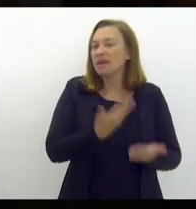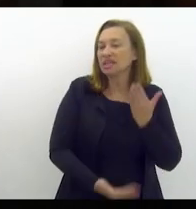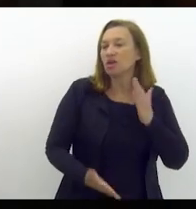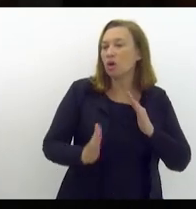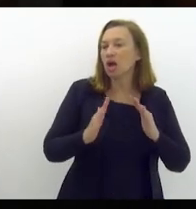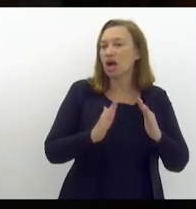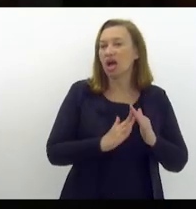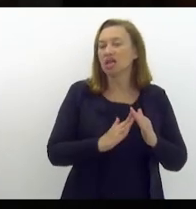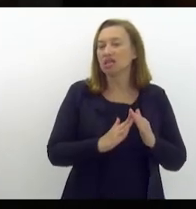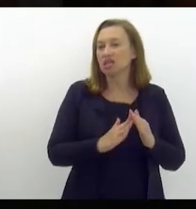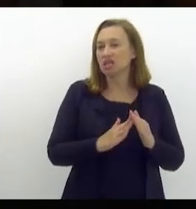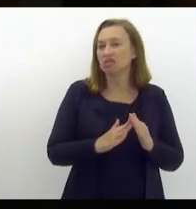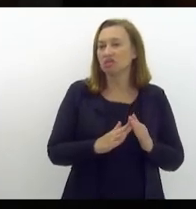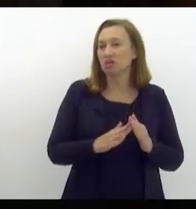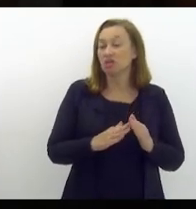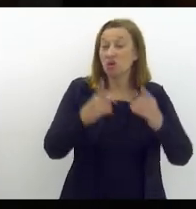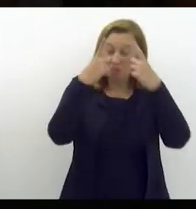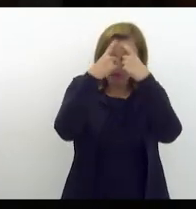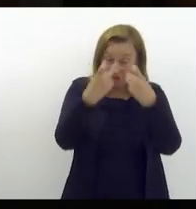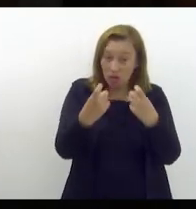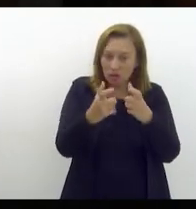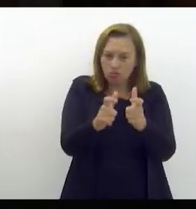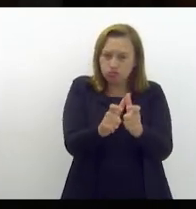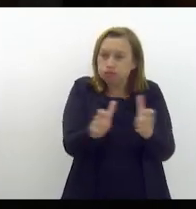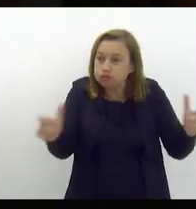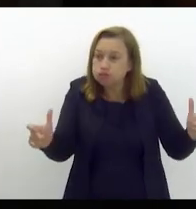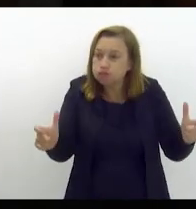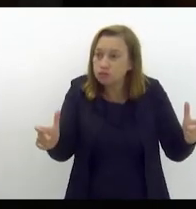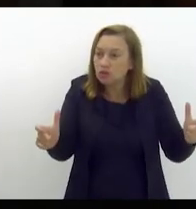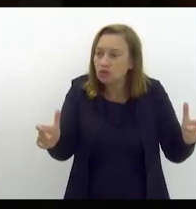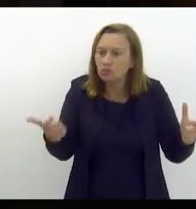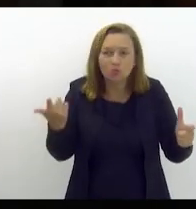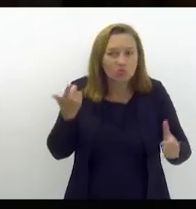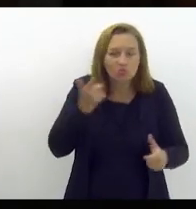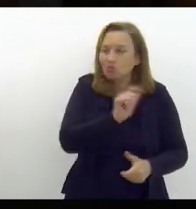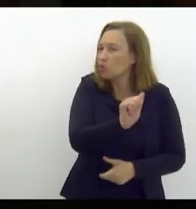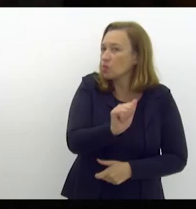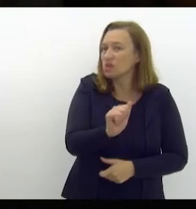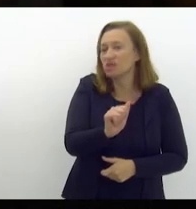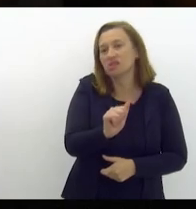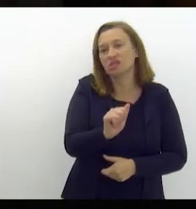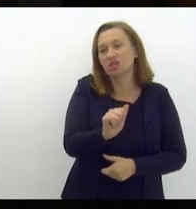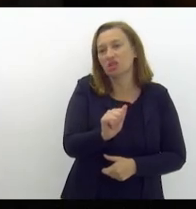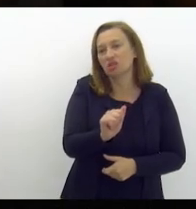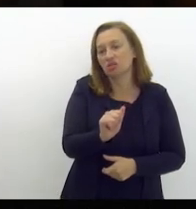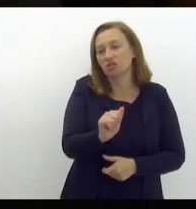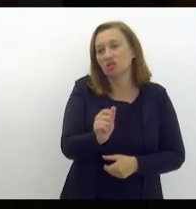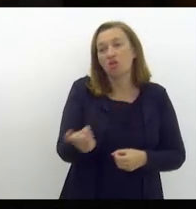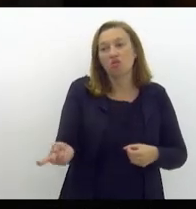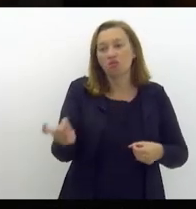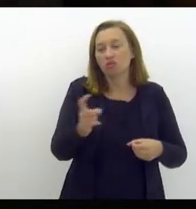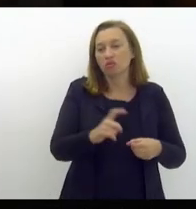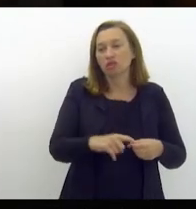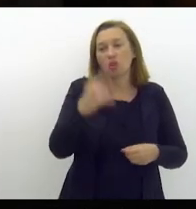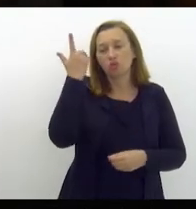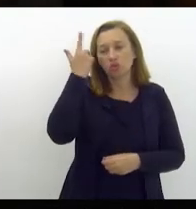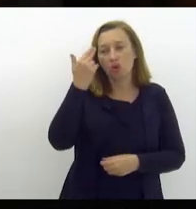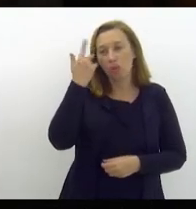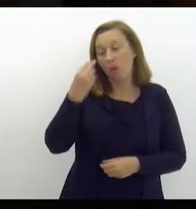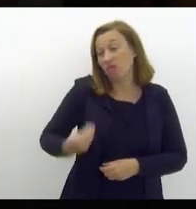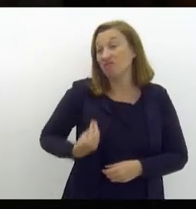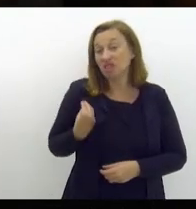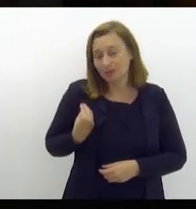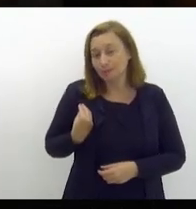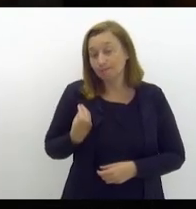casas, que, diante de uma violência tamanha, não conseguiram levar adiante a sua vida.